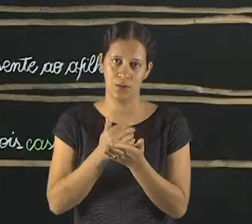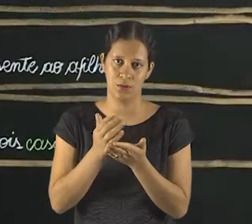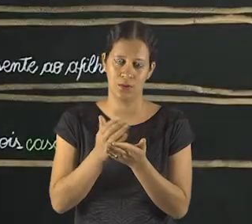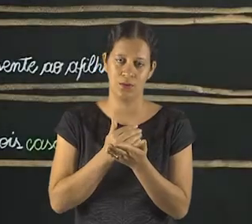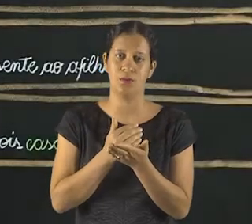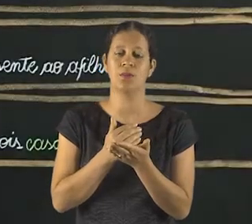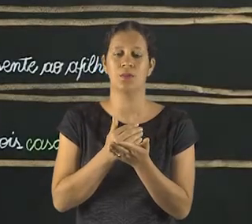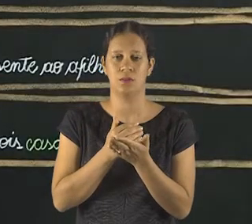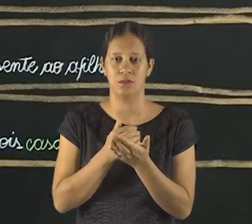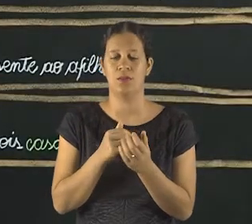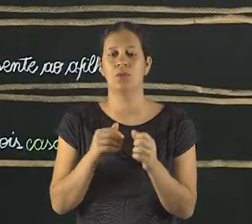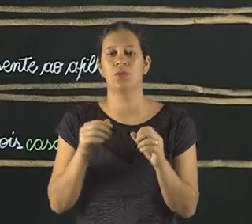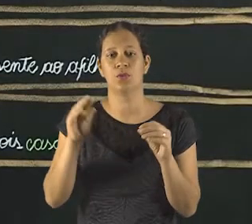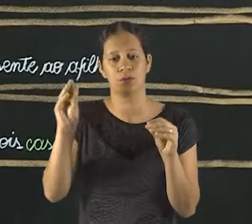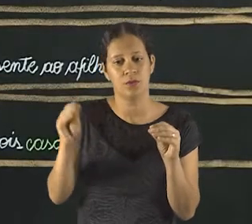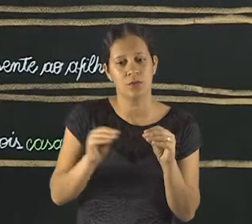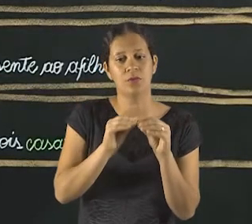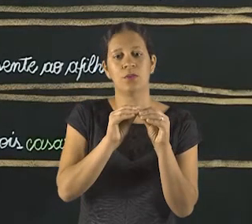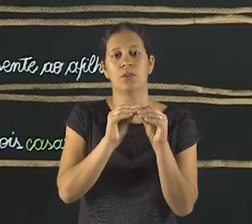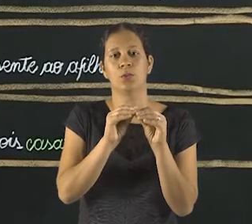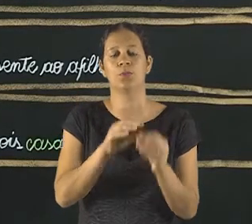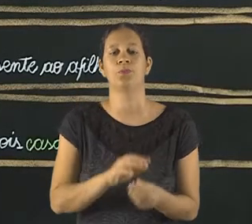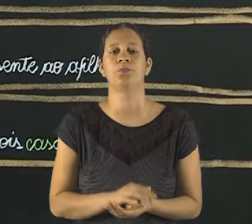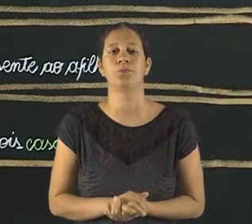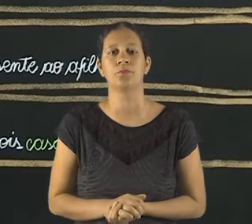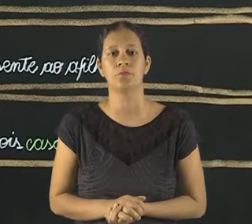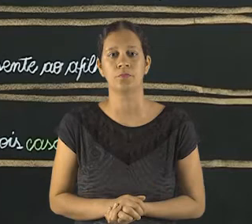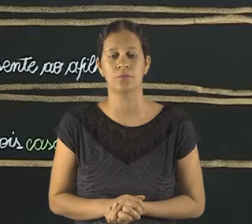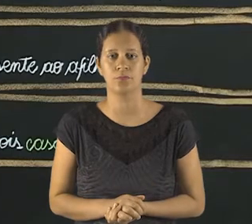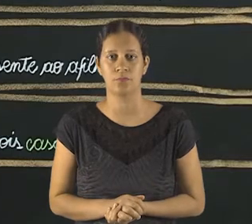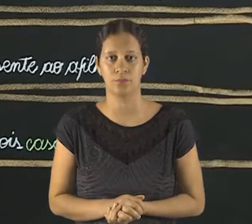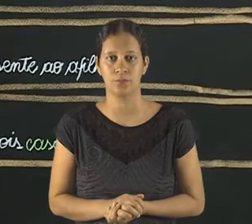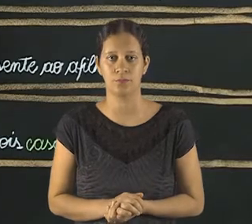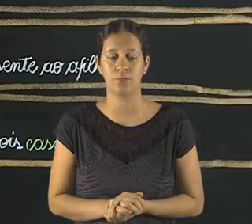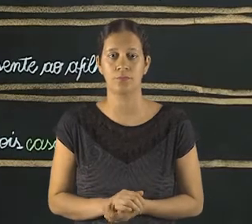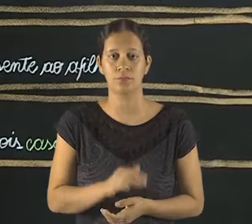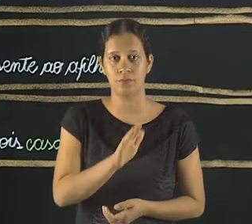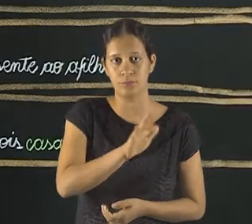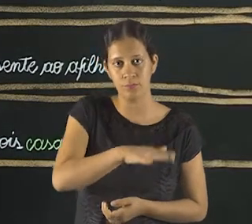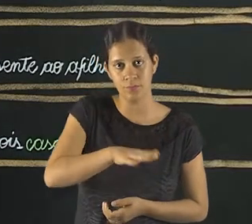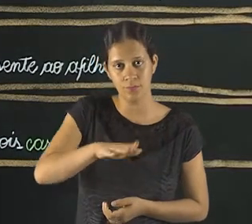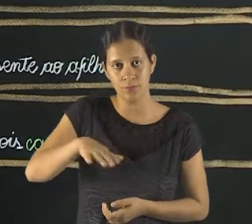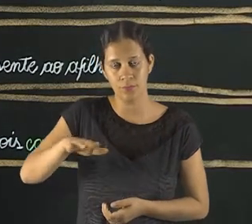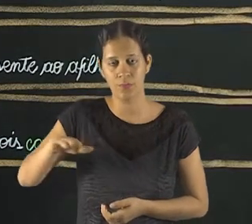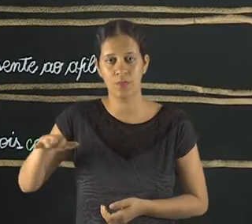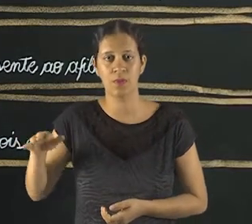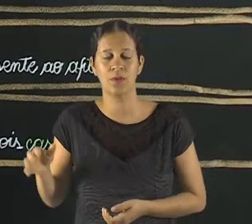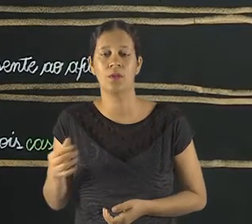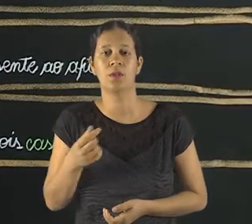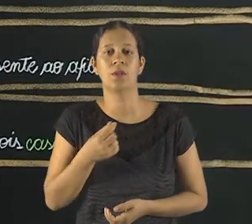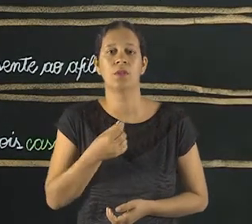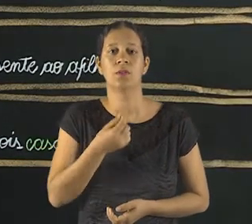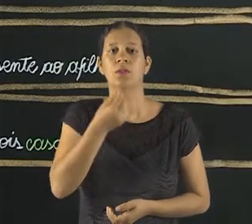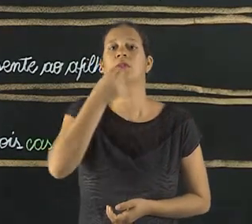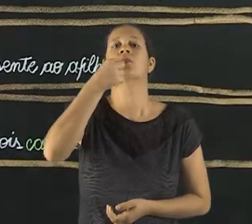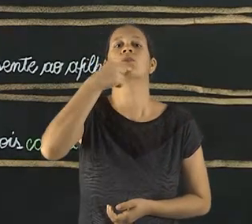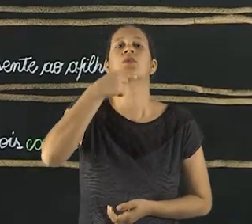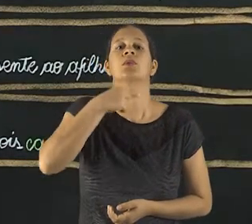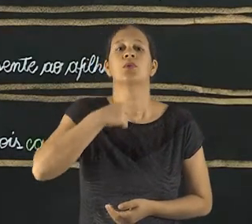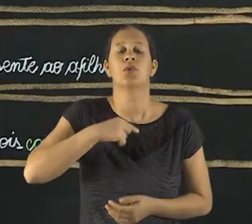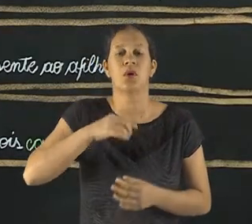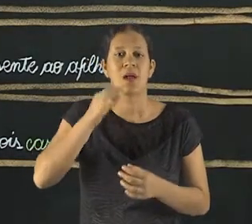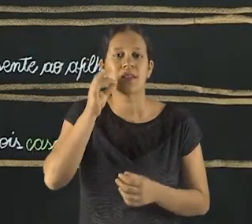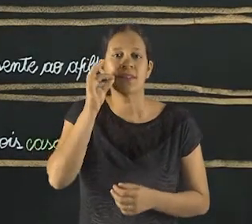gramática. Objeto direto, complemento de um verbo transitivo direto. Vamos ver um outro exemplo. A criança engoliu